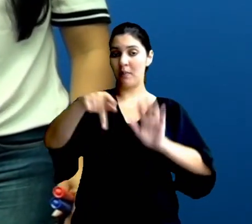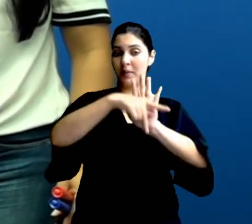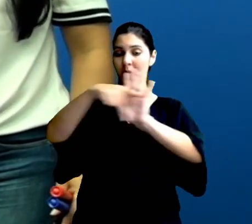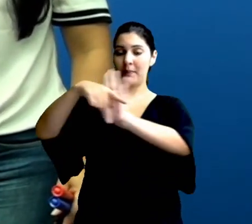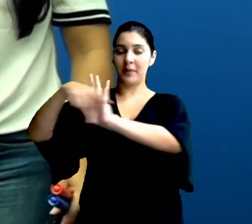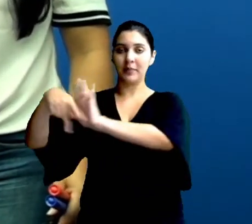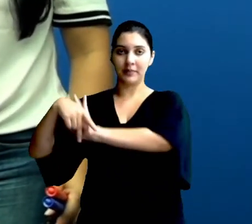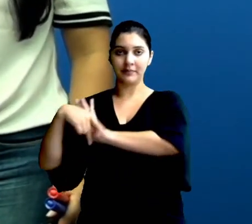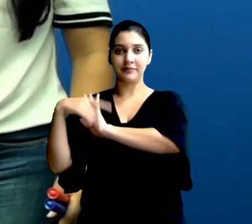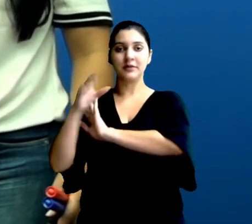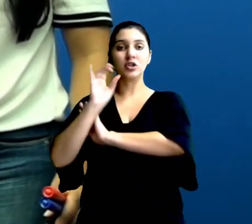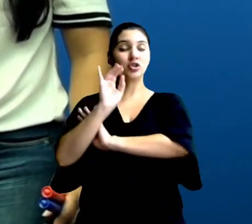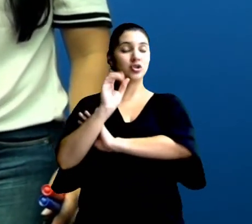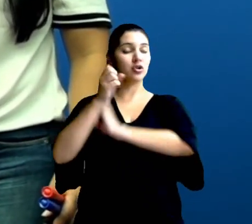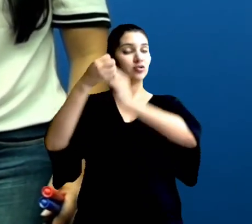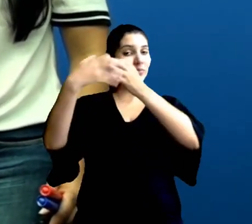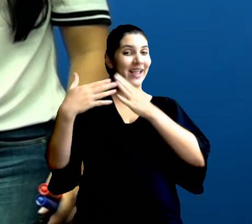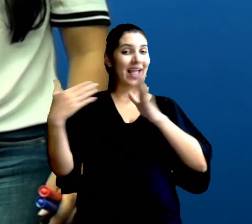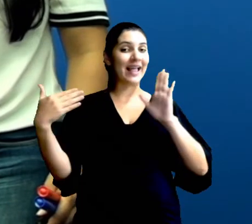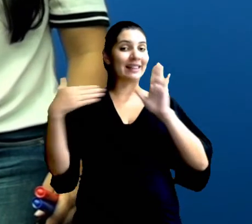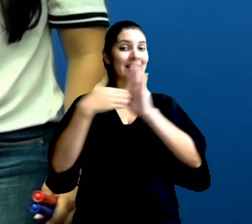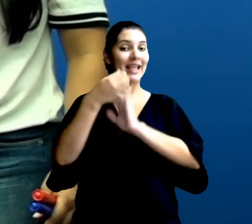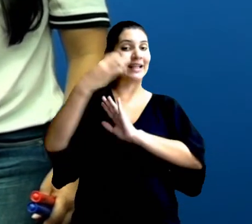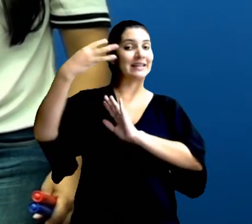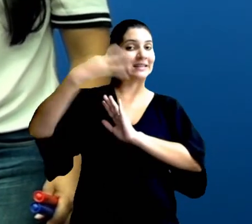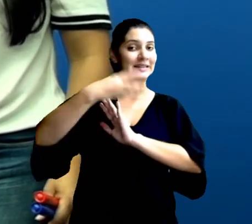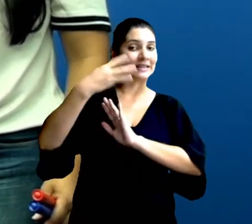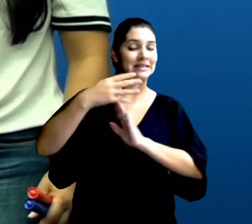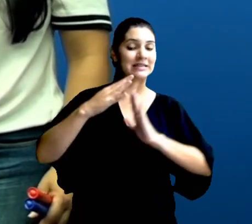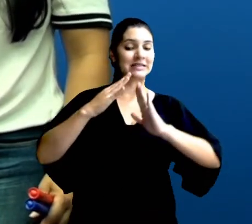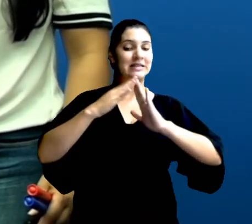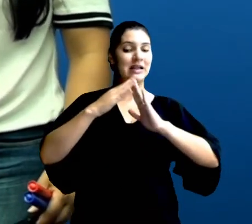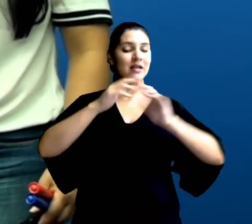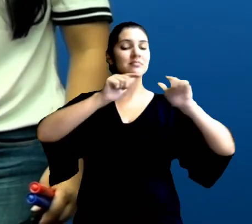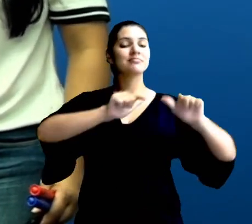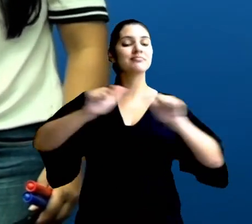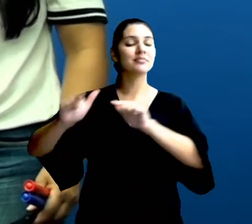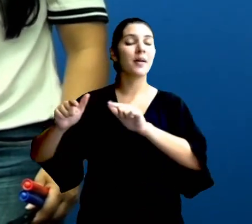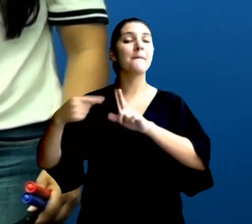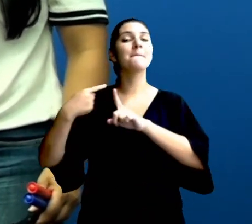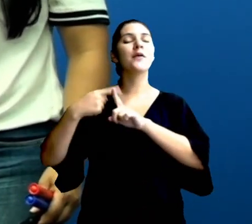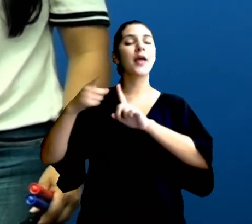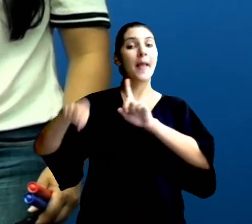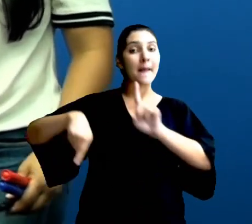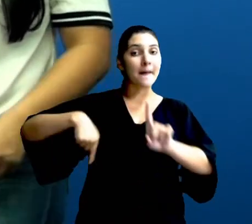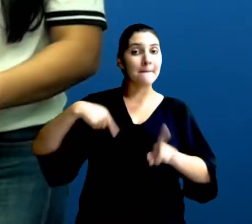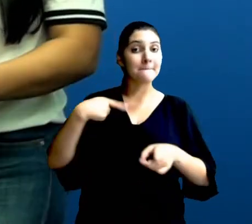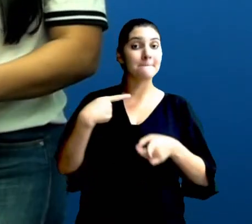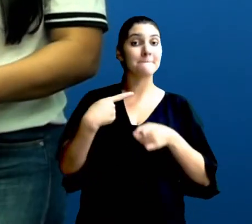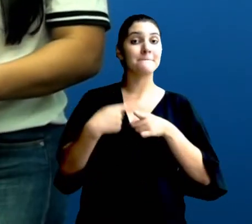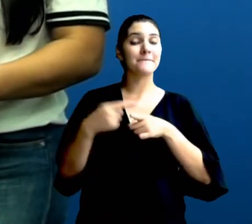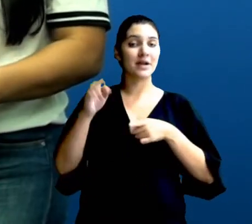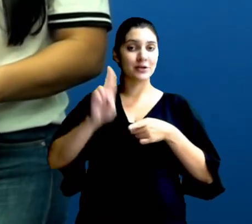vocês só até a terceira casinha. Por quê? Porque é a que se mais usa, tá? No dia a dia de